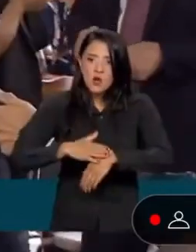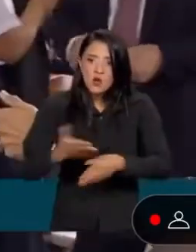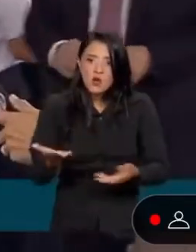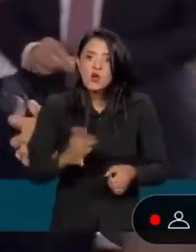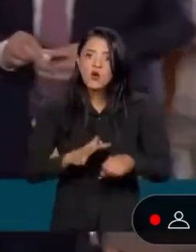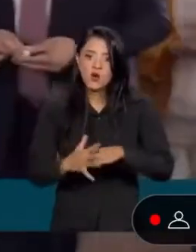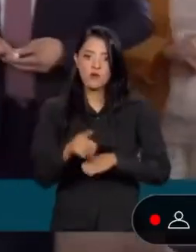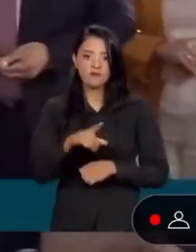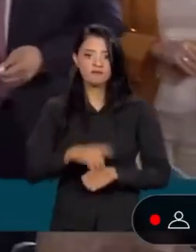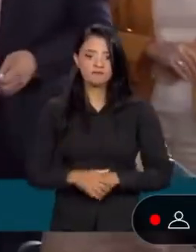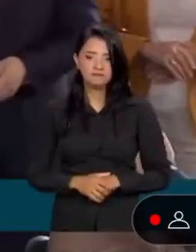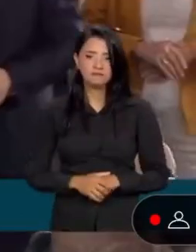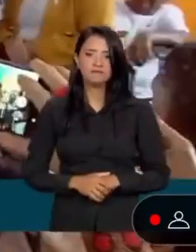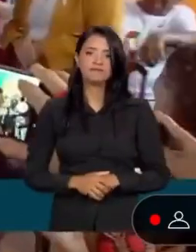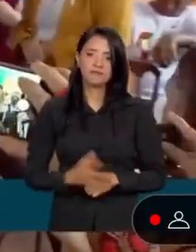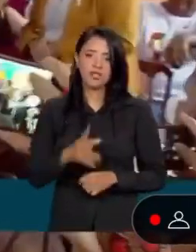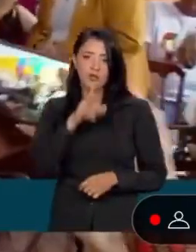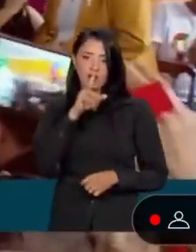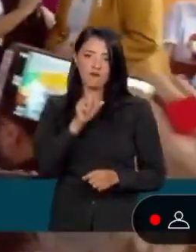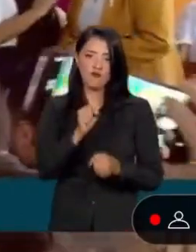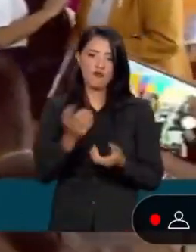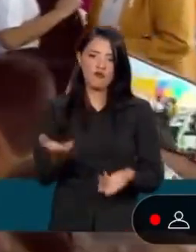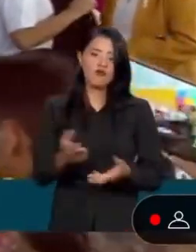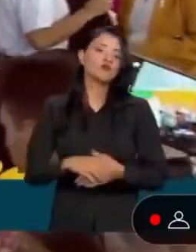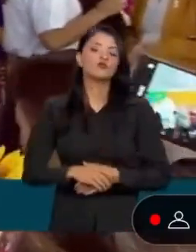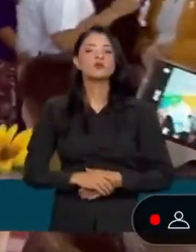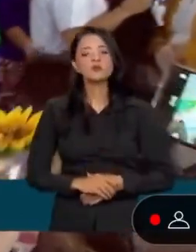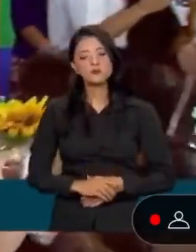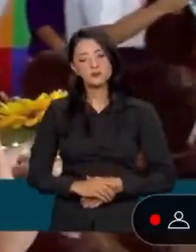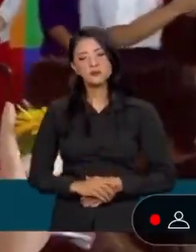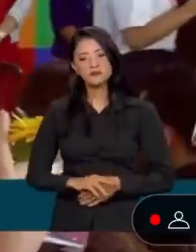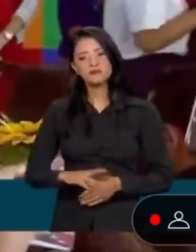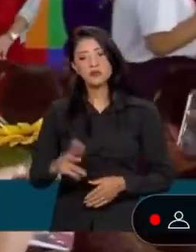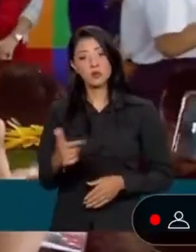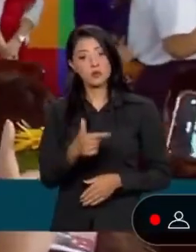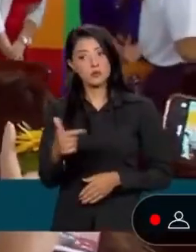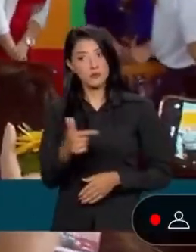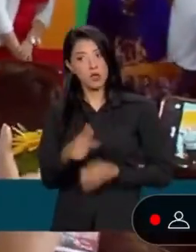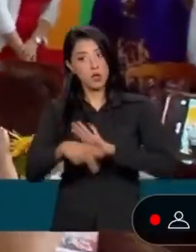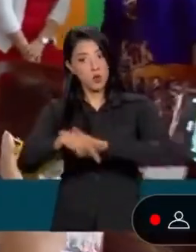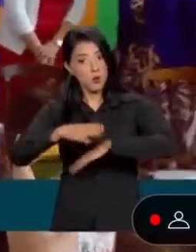19 reforço dessa vacina aplicada aí pelo vice-presidente da República Geral do